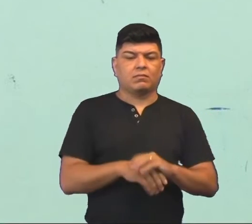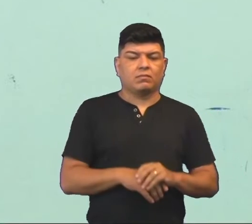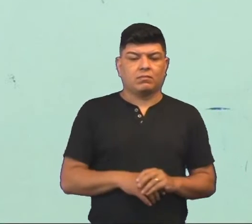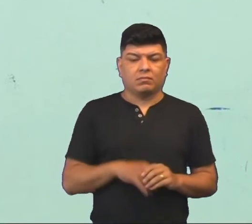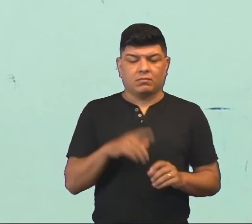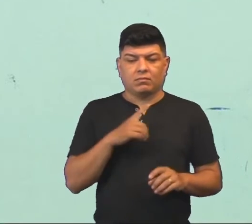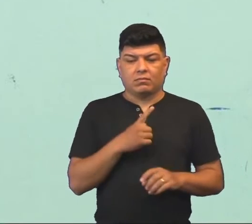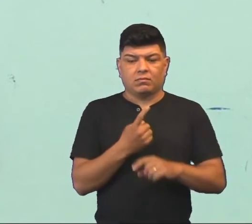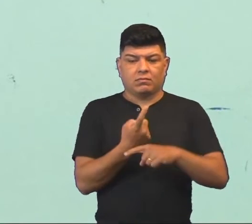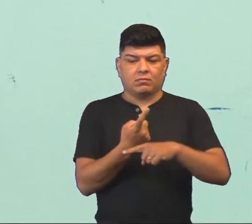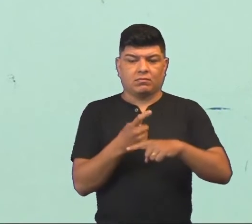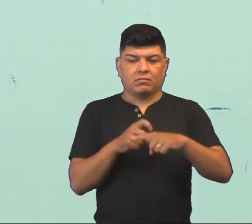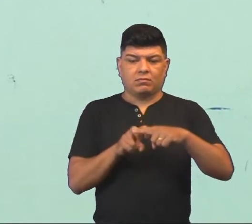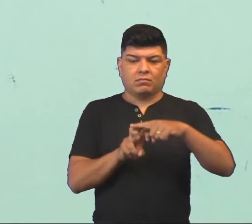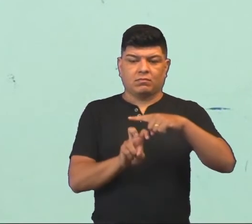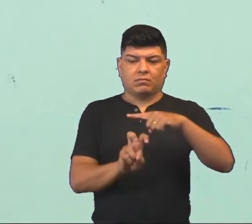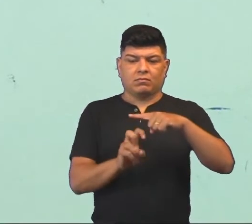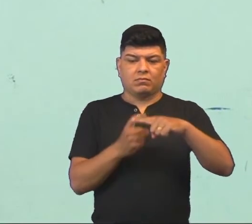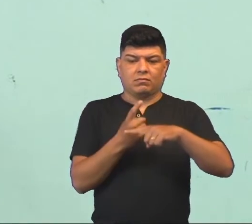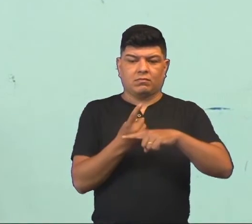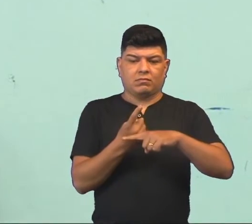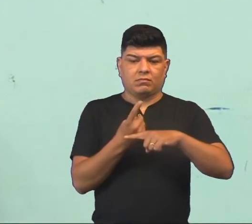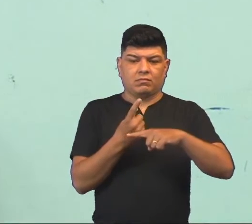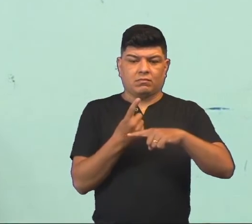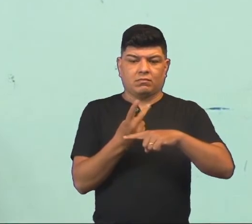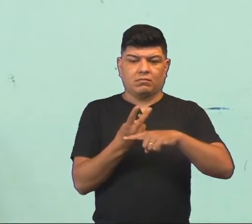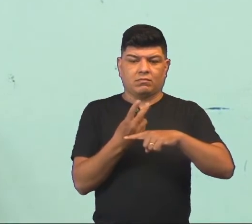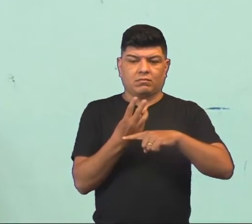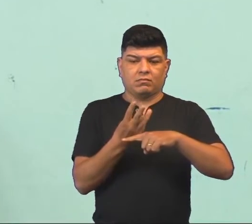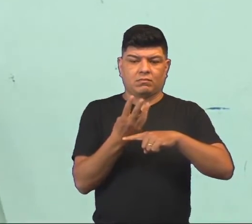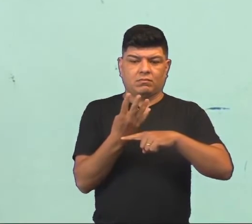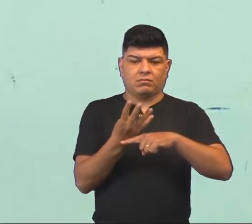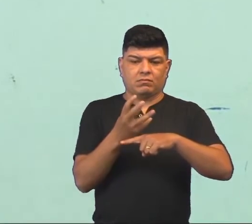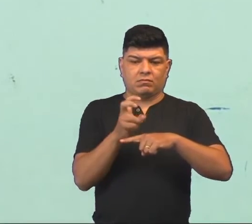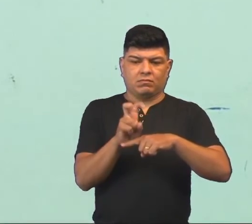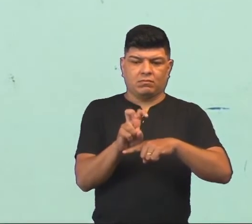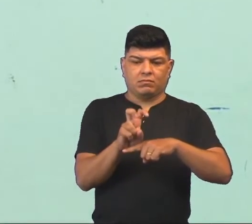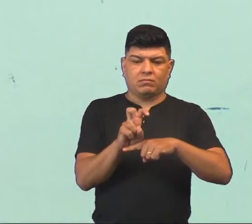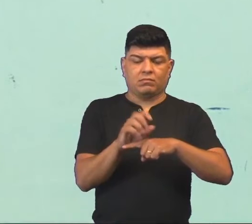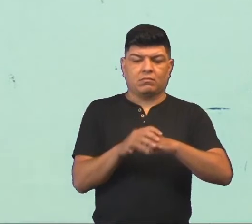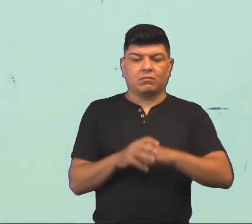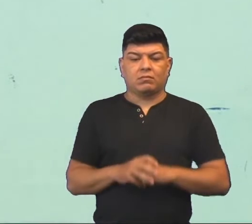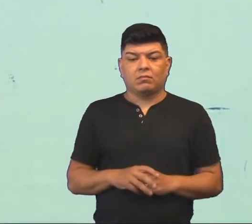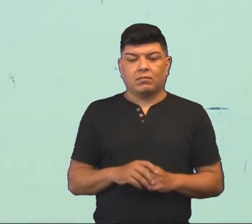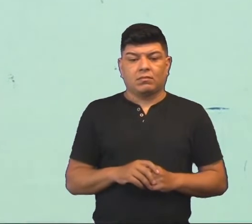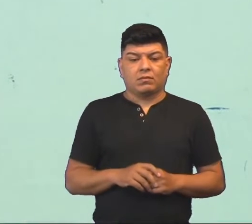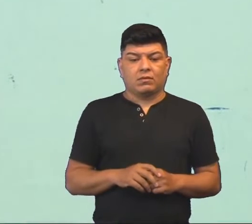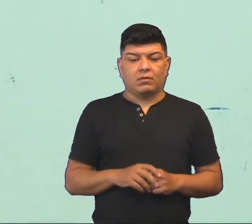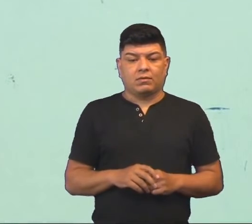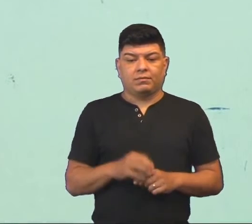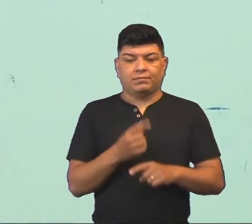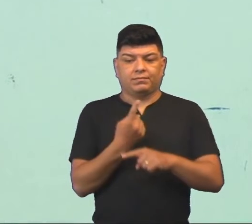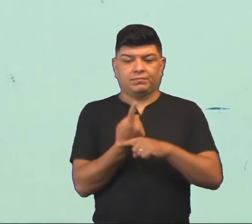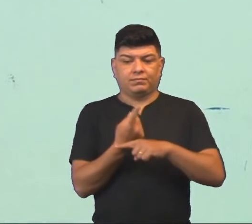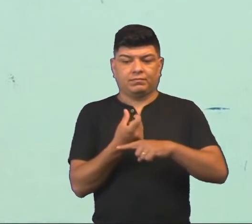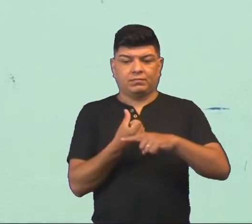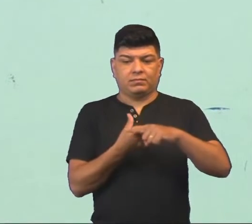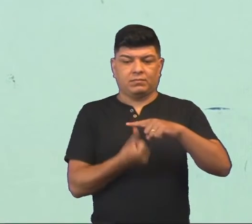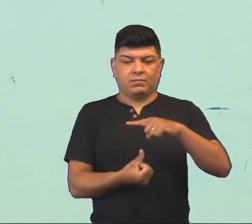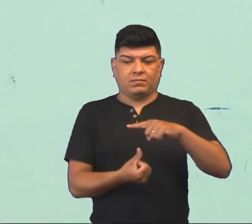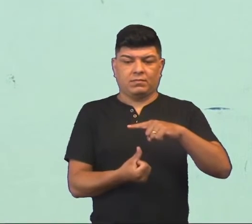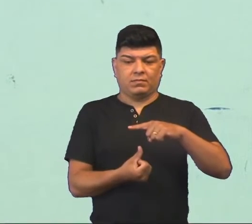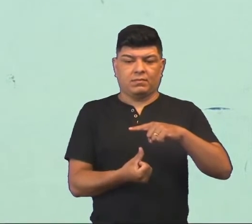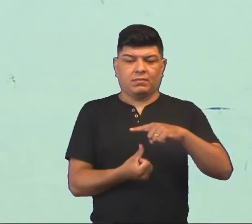tenho 1/5, 1, 2, 3, 4, 5 partes, tá? E aqui eu tenho 1/6,